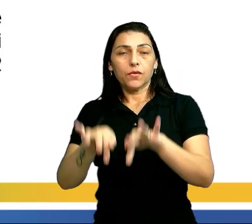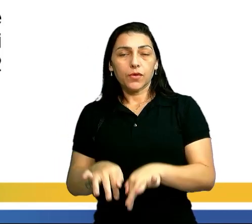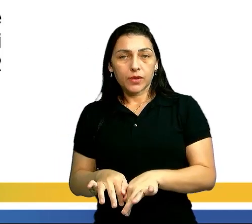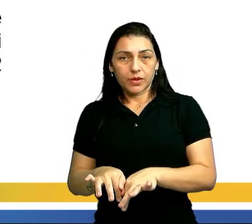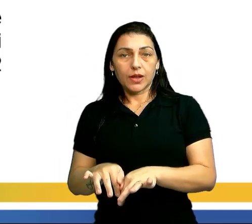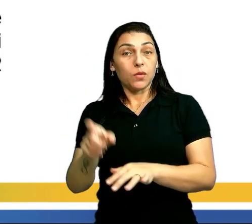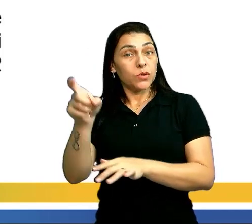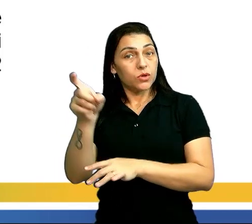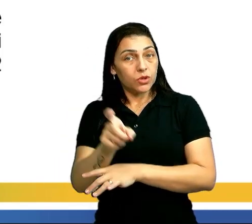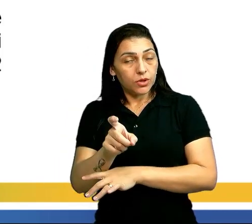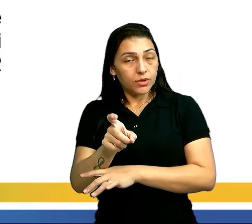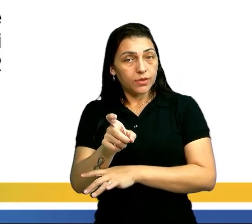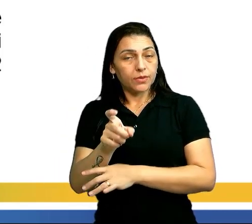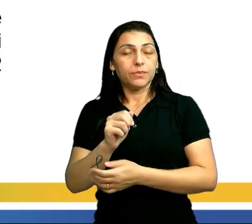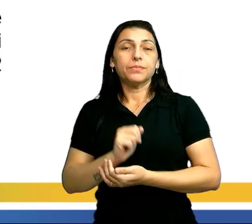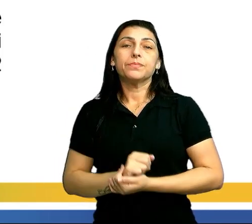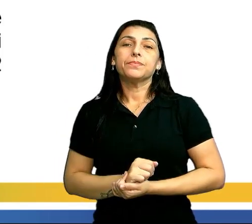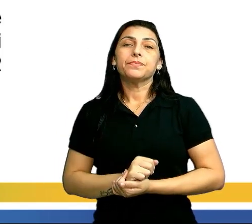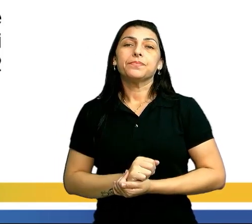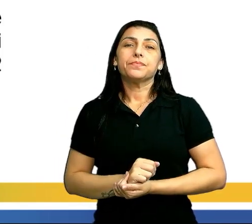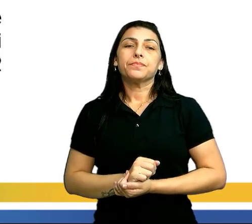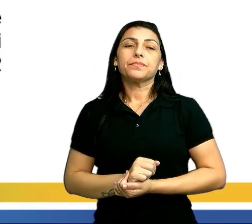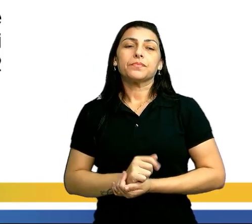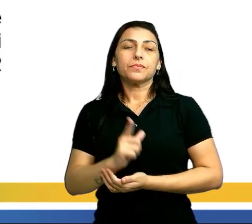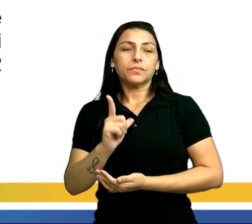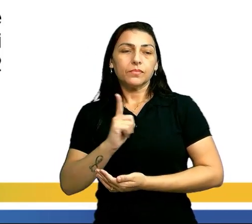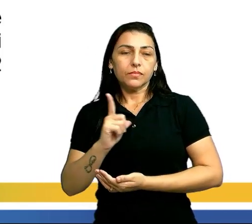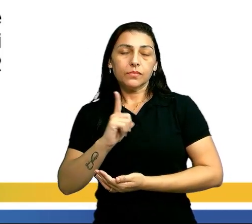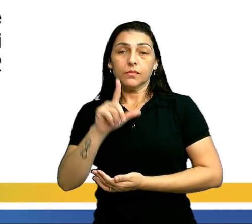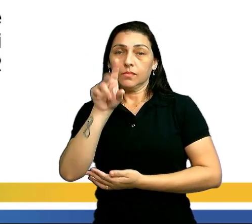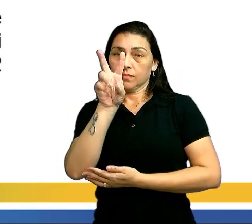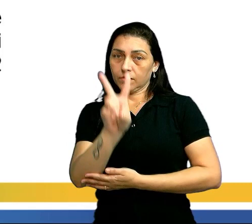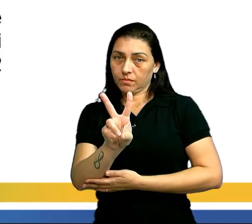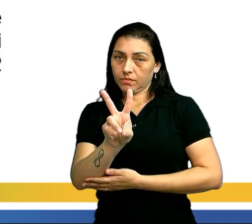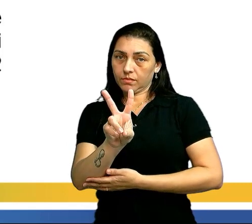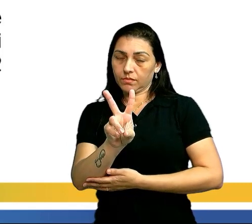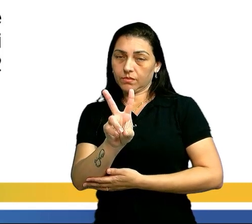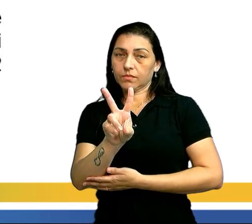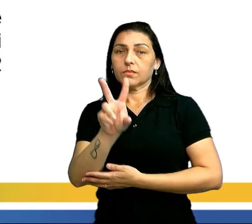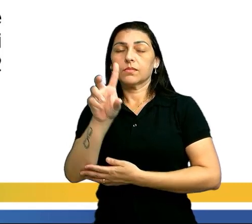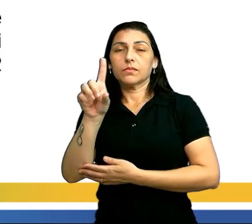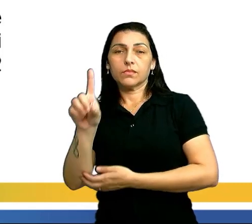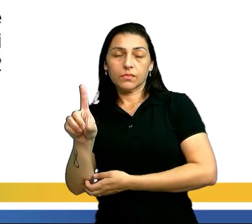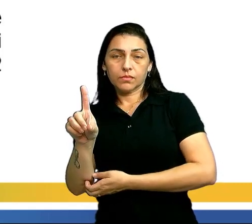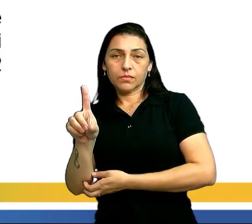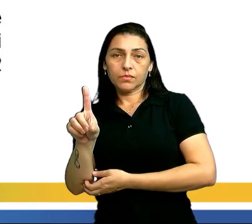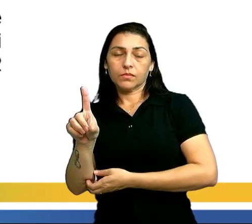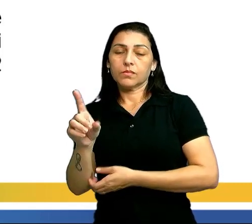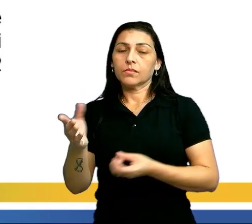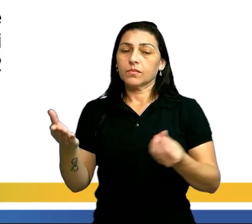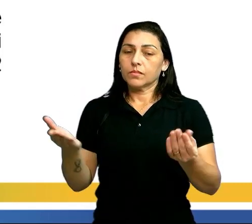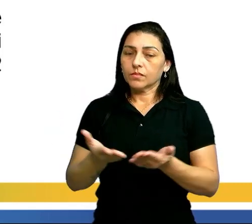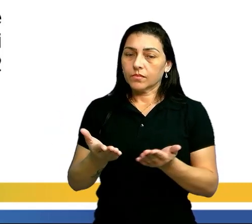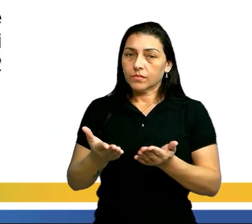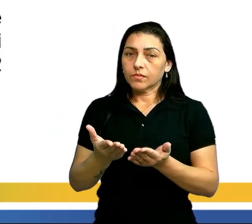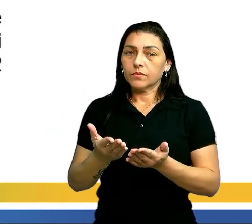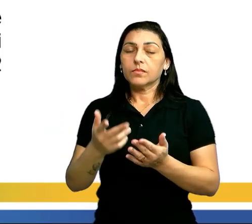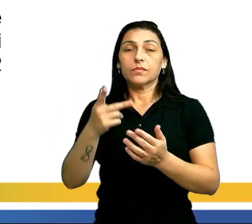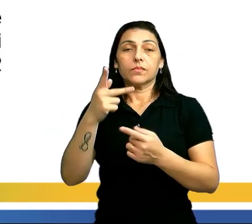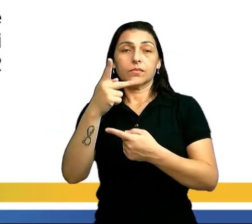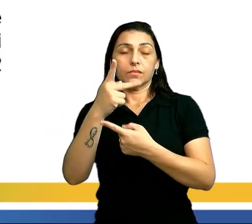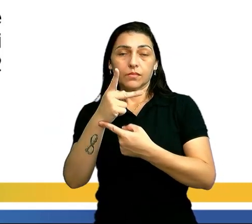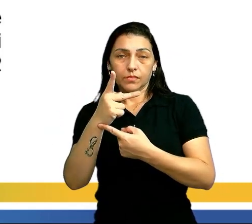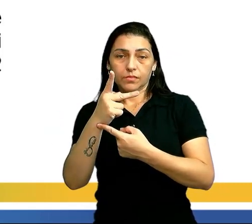em x, ok? Então, nós temos 2 e 1. Agora, esse